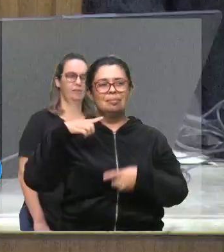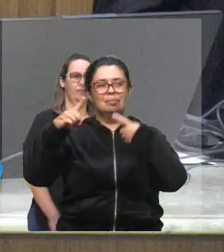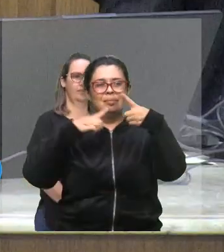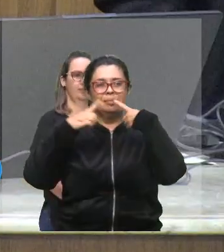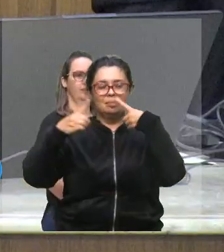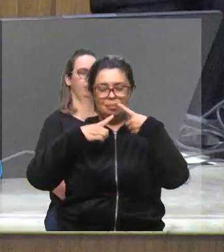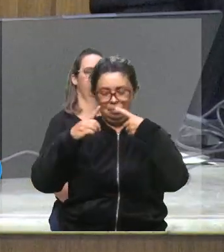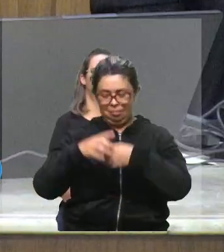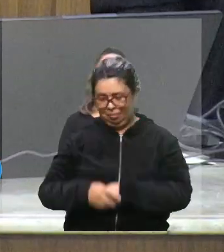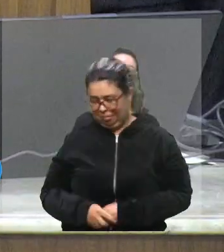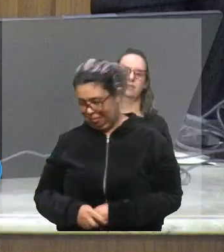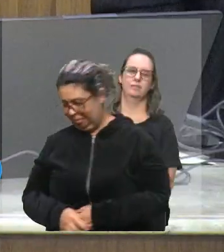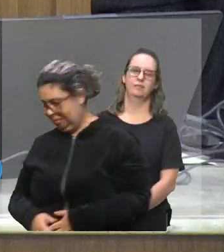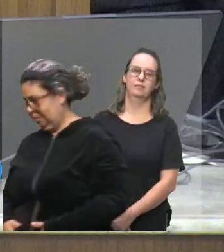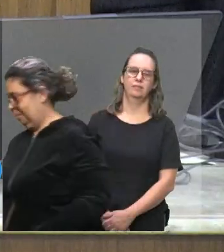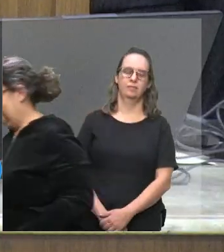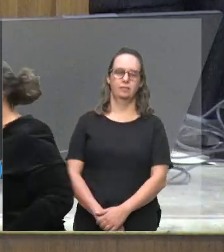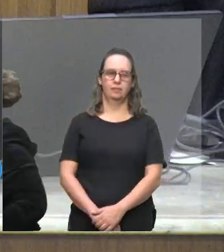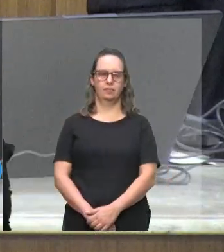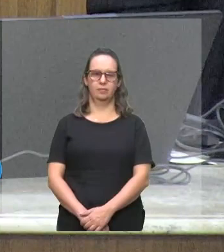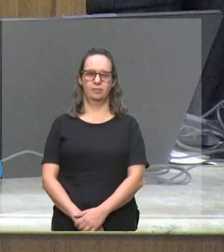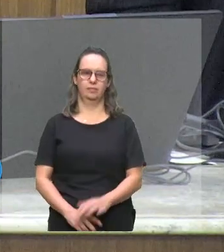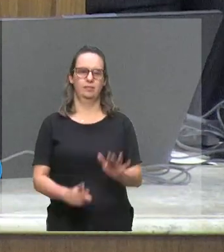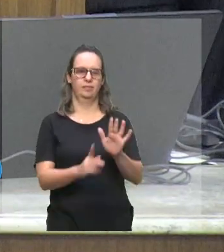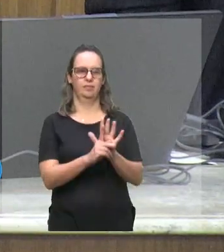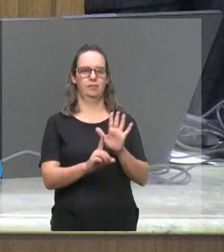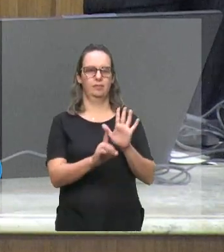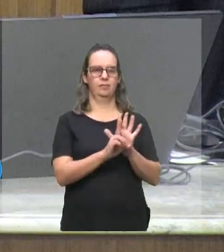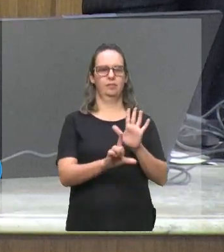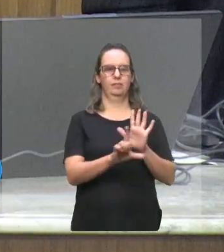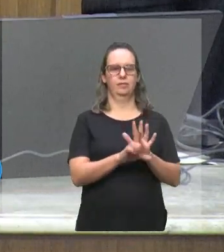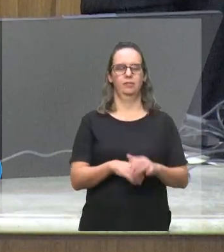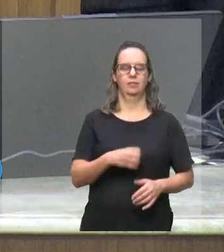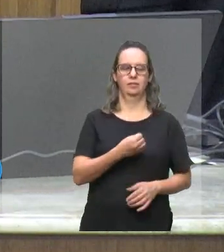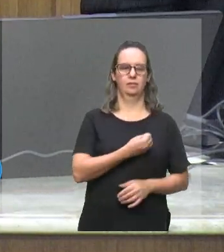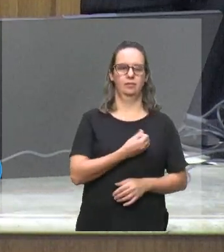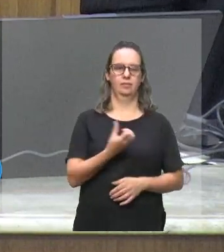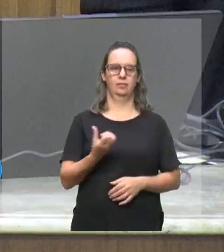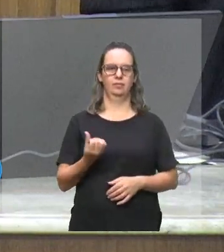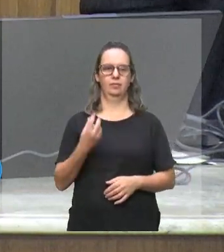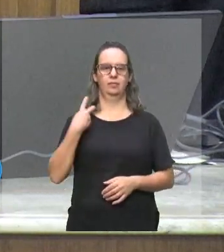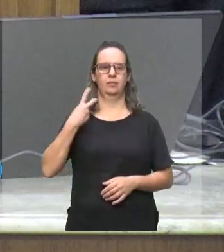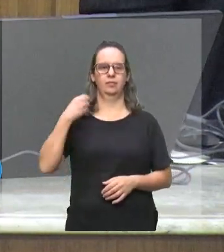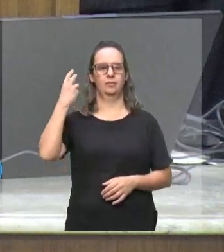discussão. Projeto de decreto legislativo número 6/2024, da vereadora Viviane Aparecida Delmassa.